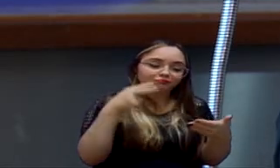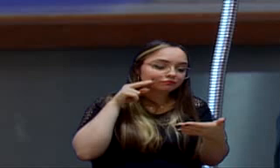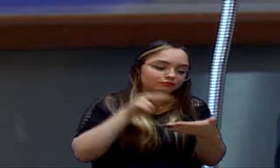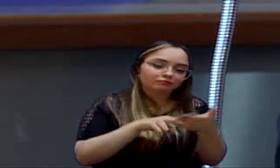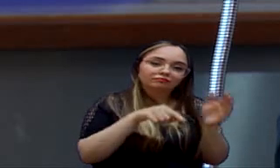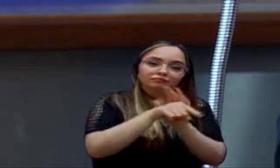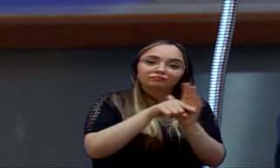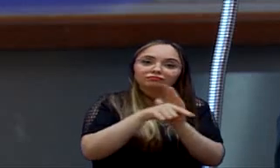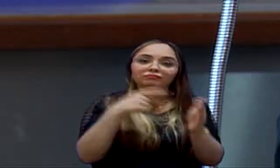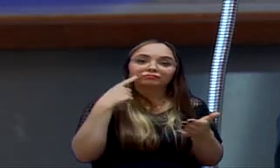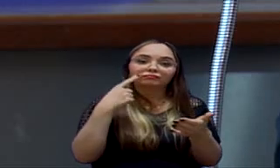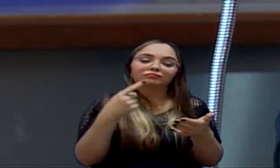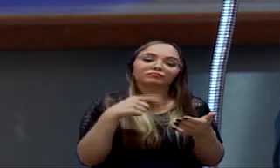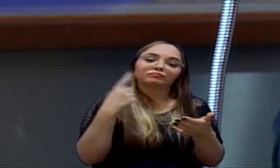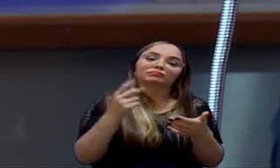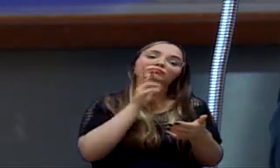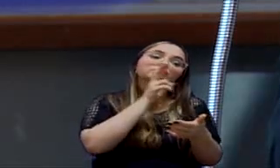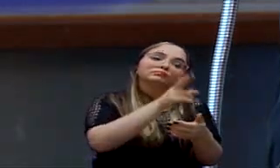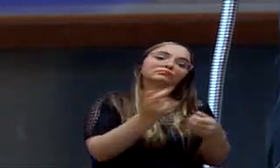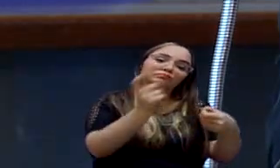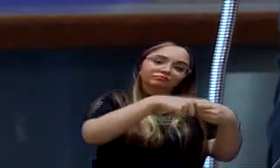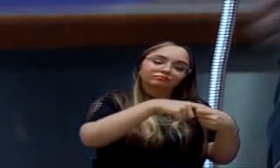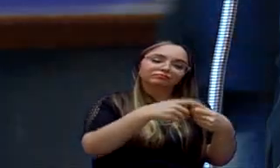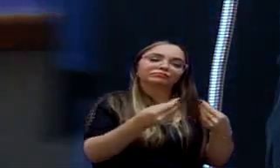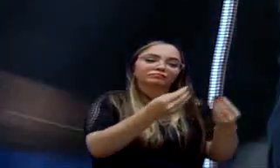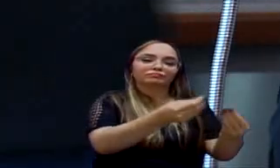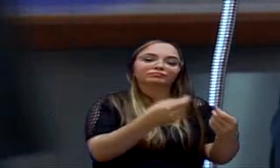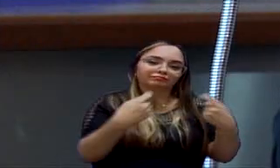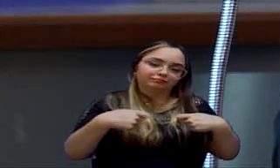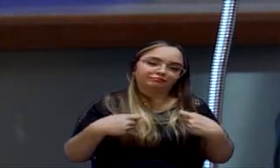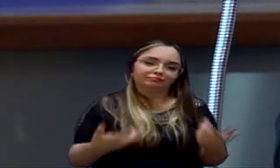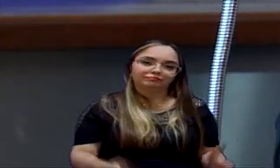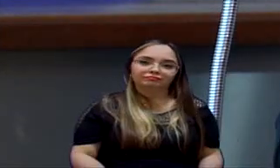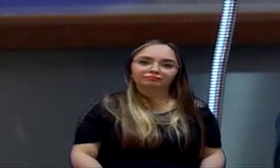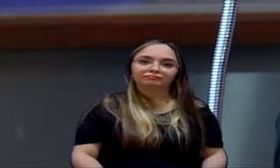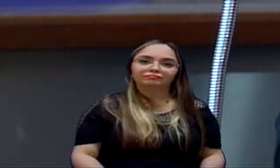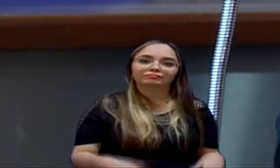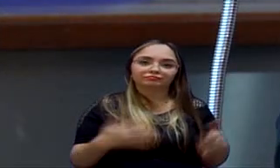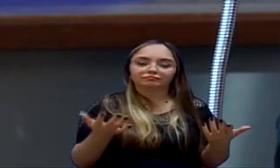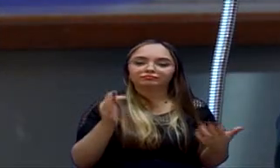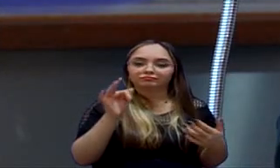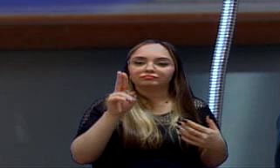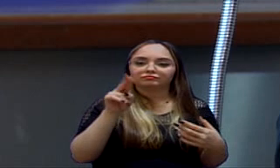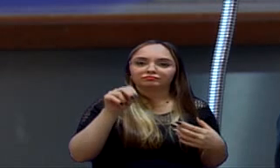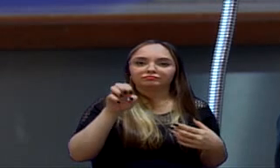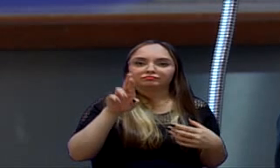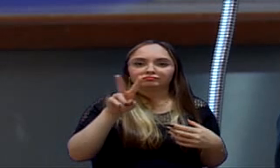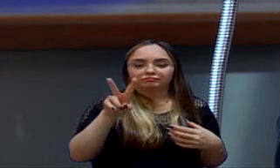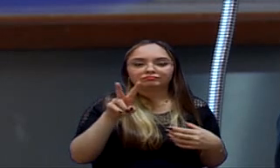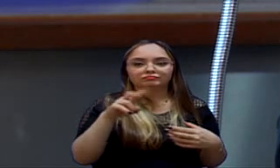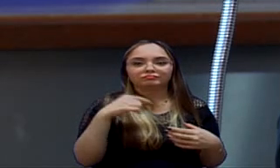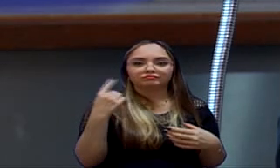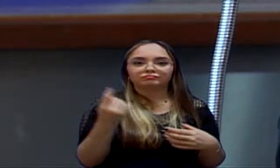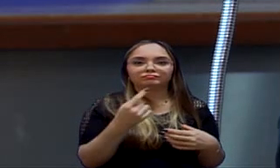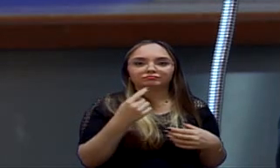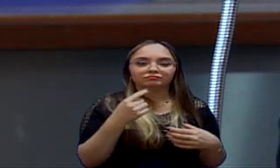vazão aos servidores que entram com o pedido e preciso desse atendimento então serve de fato tem endividado